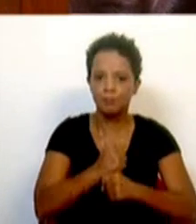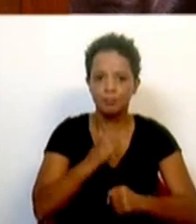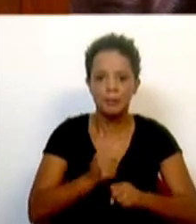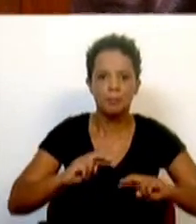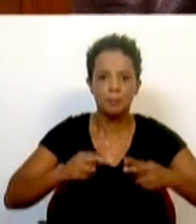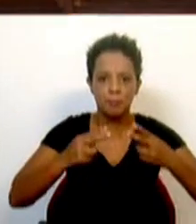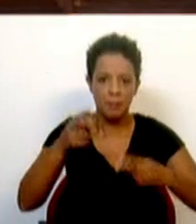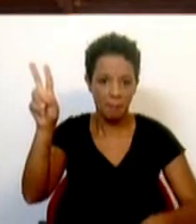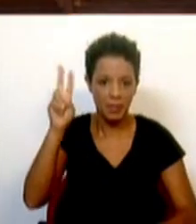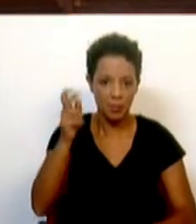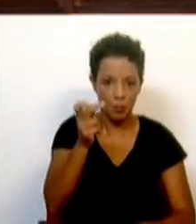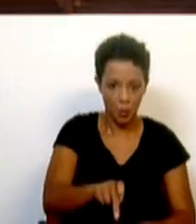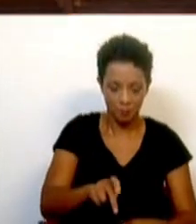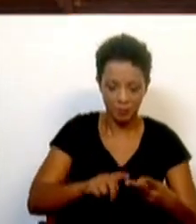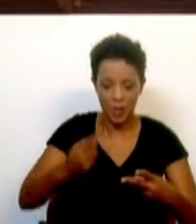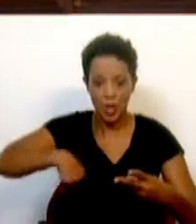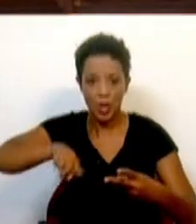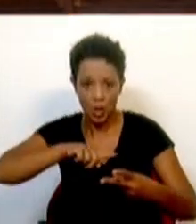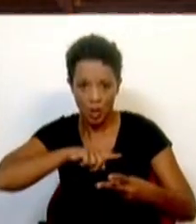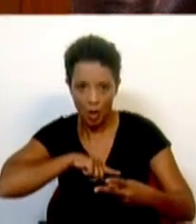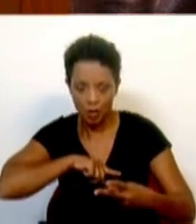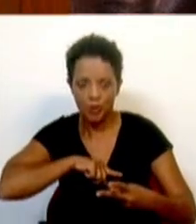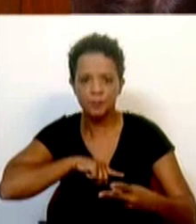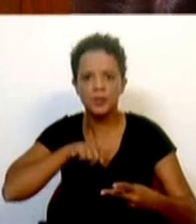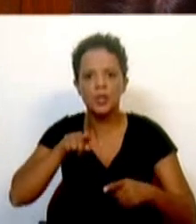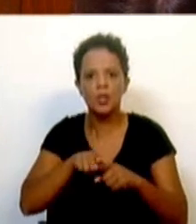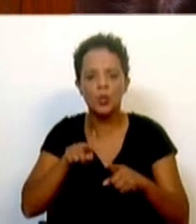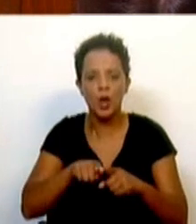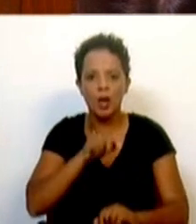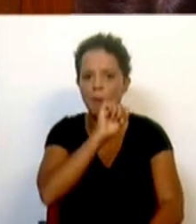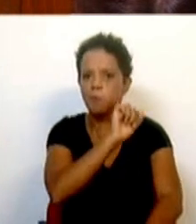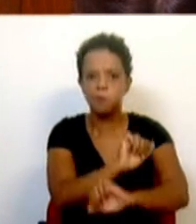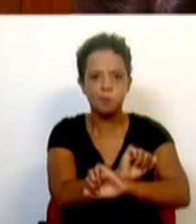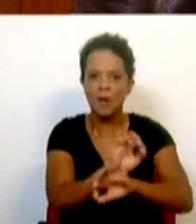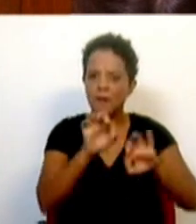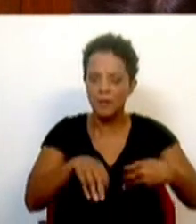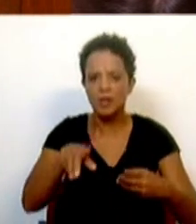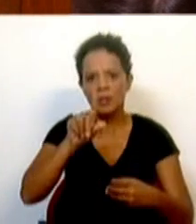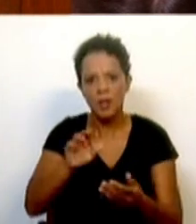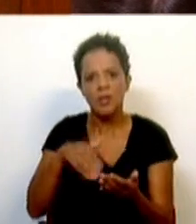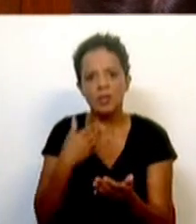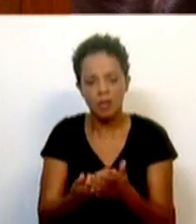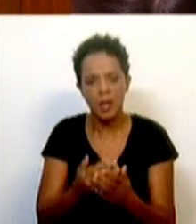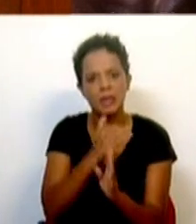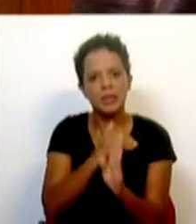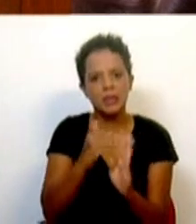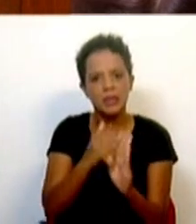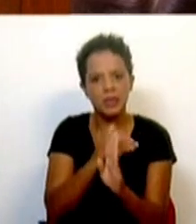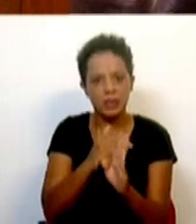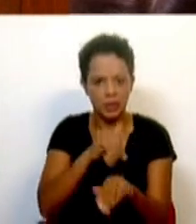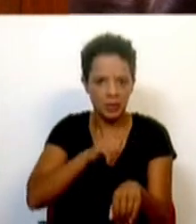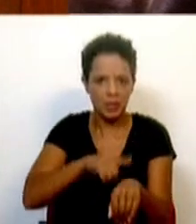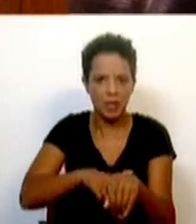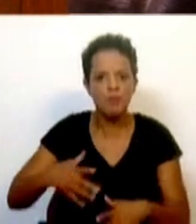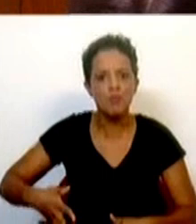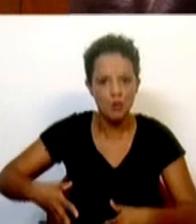tinha introduzido. Foi por isso que, para além de termos posto ao termo do congelamento, permitimos uma recuperação parcial do tempo. Foi